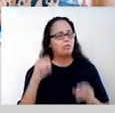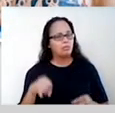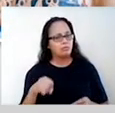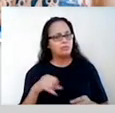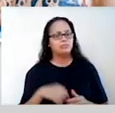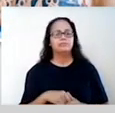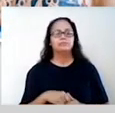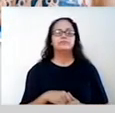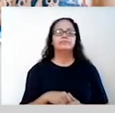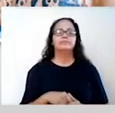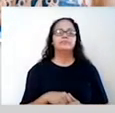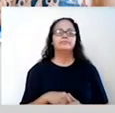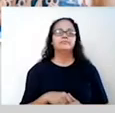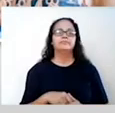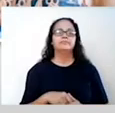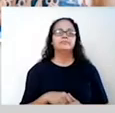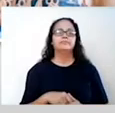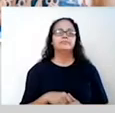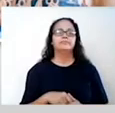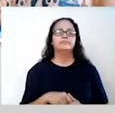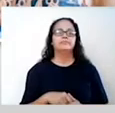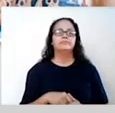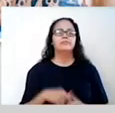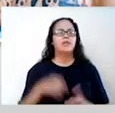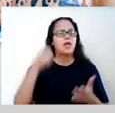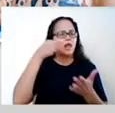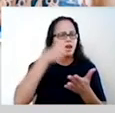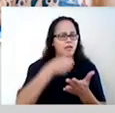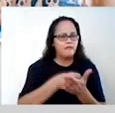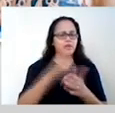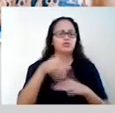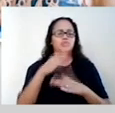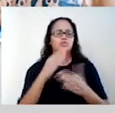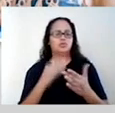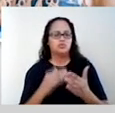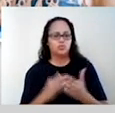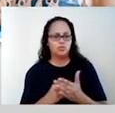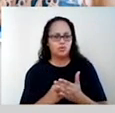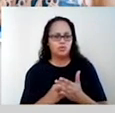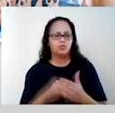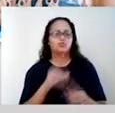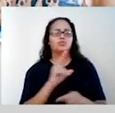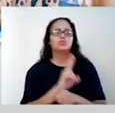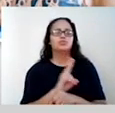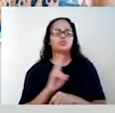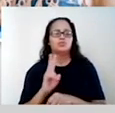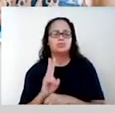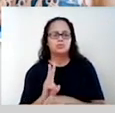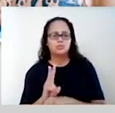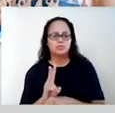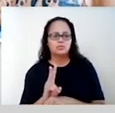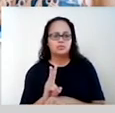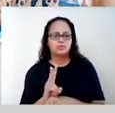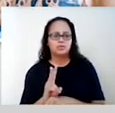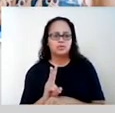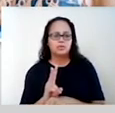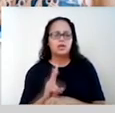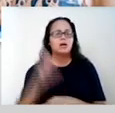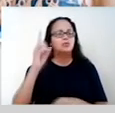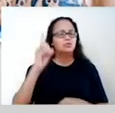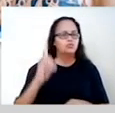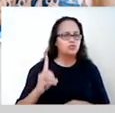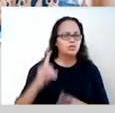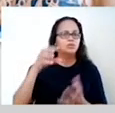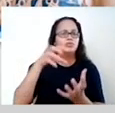Parágrafo 1º, então olha aí, é dever de todos prevenir a ameaça ou a violação dos direitos